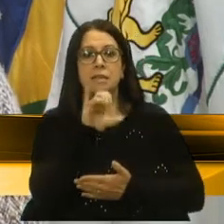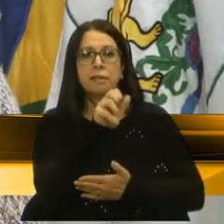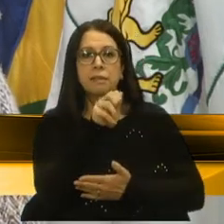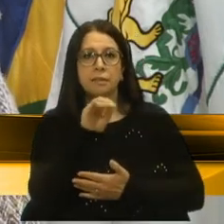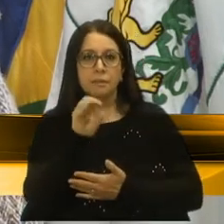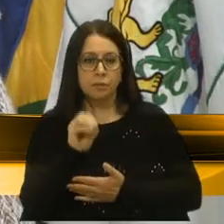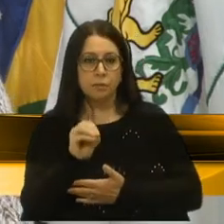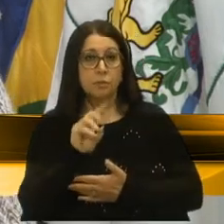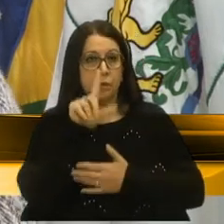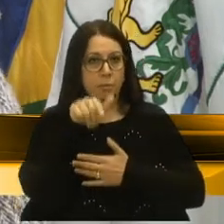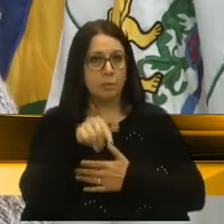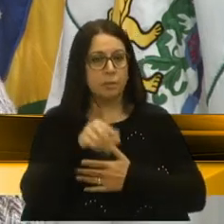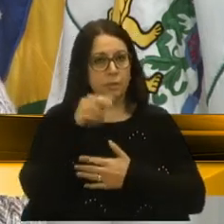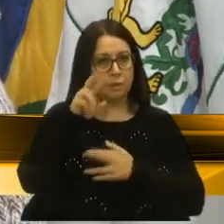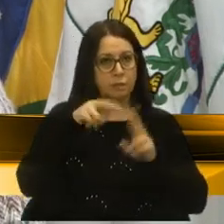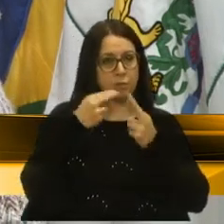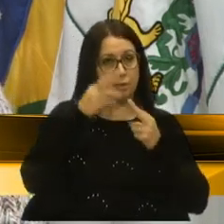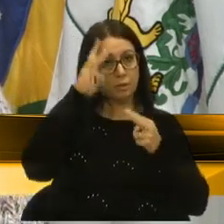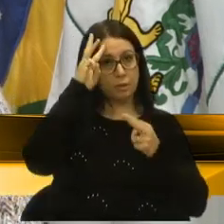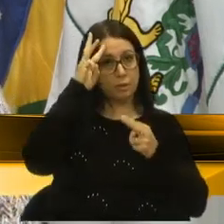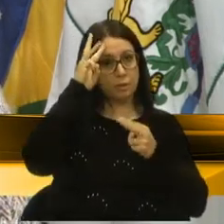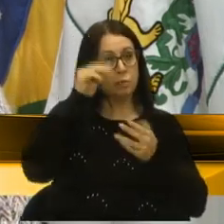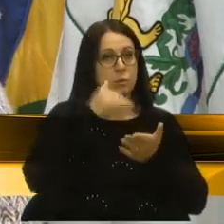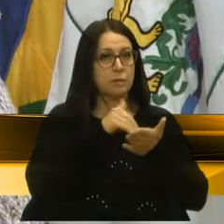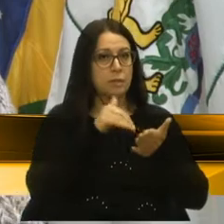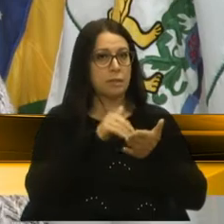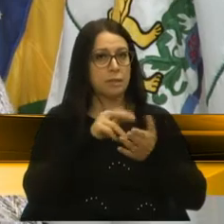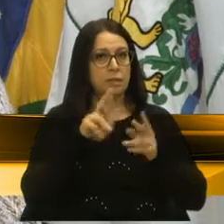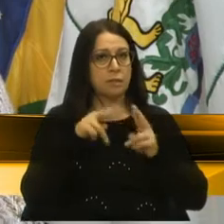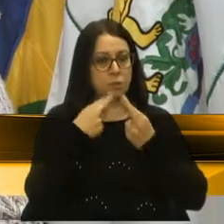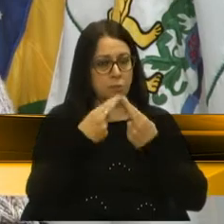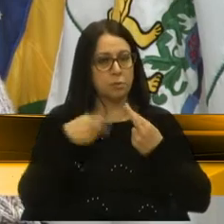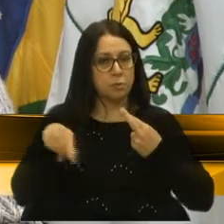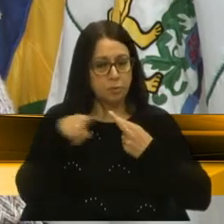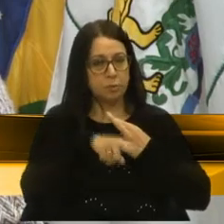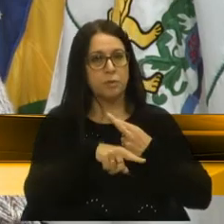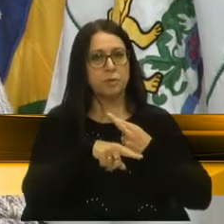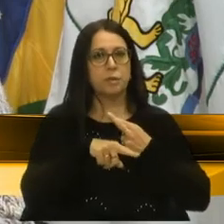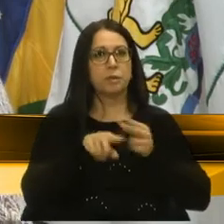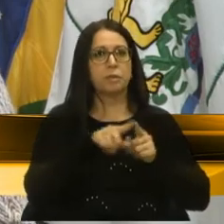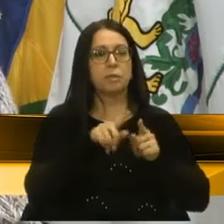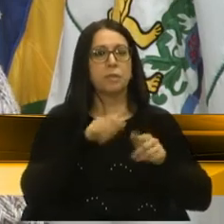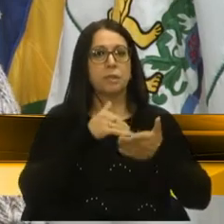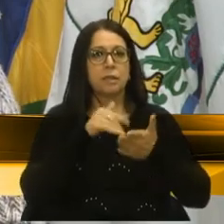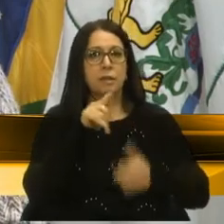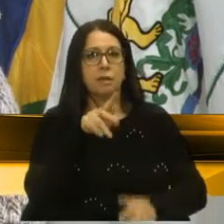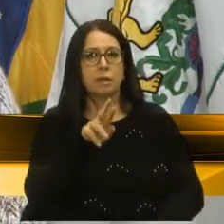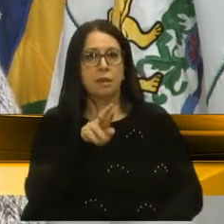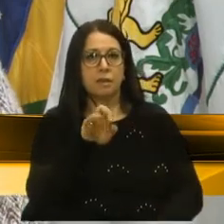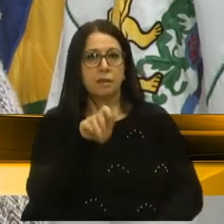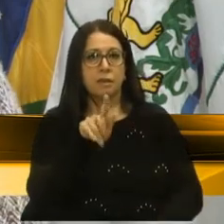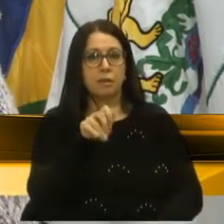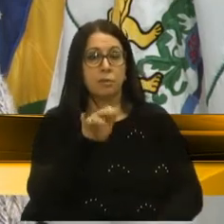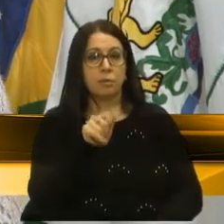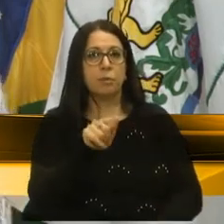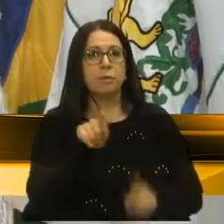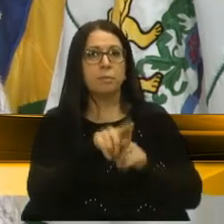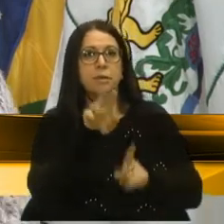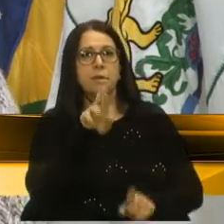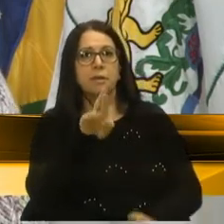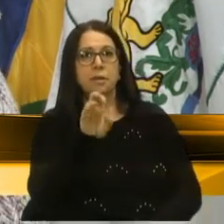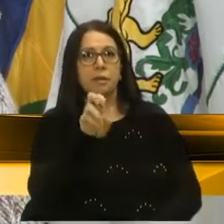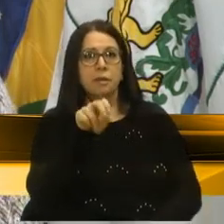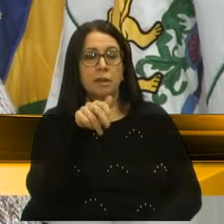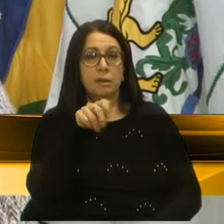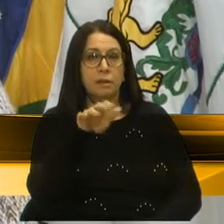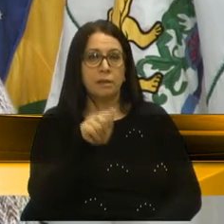sessão de terça-feira, a gente teve a reunião aqui com o secretário de Transportes, com a secretária Gregory e mais a Renata, da PGM, né, a pedido